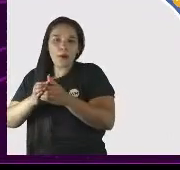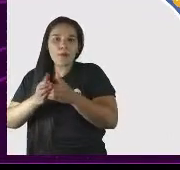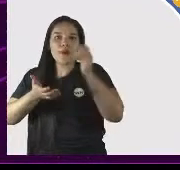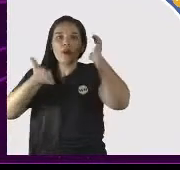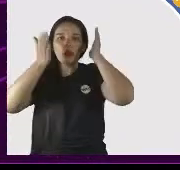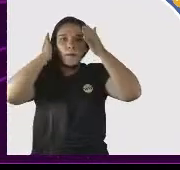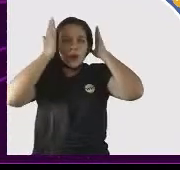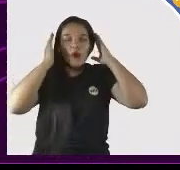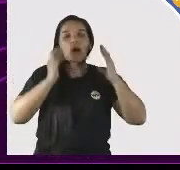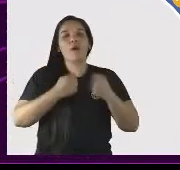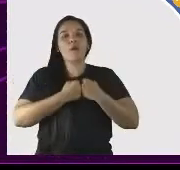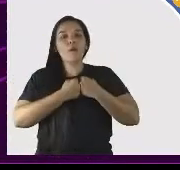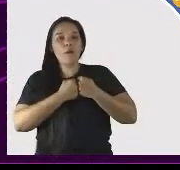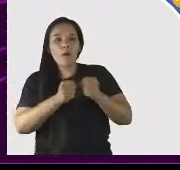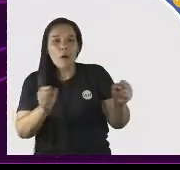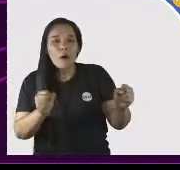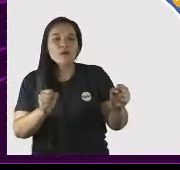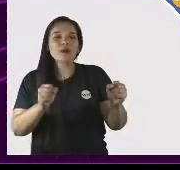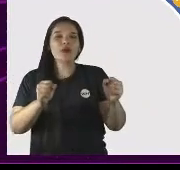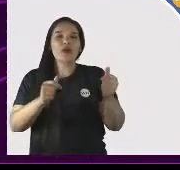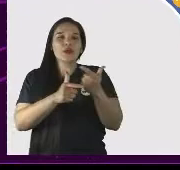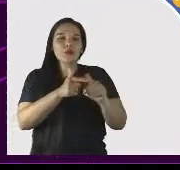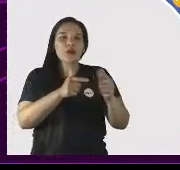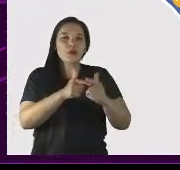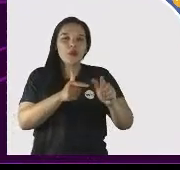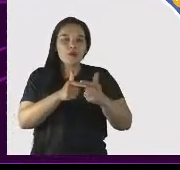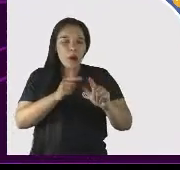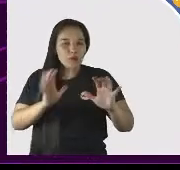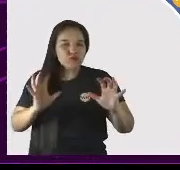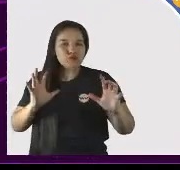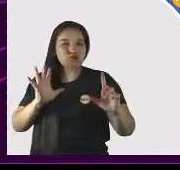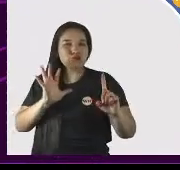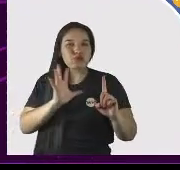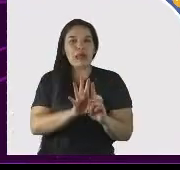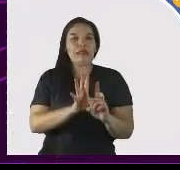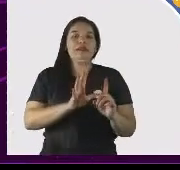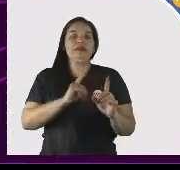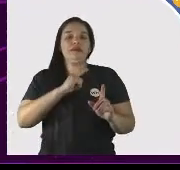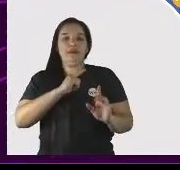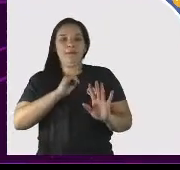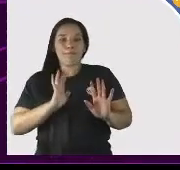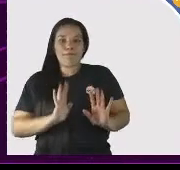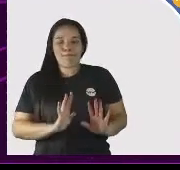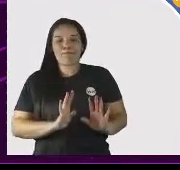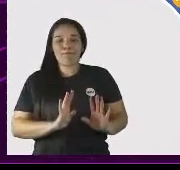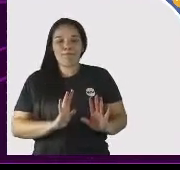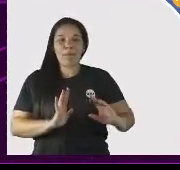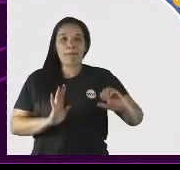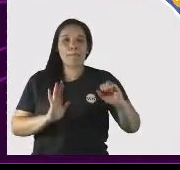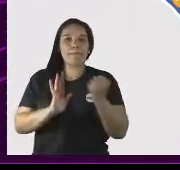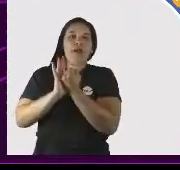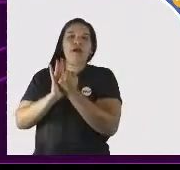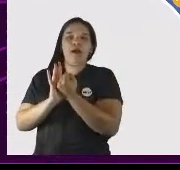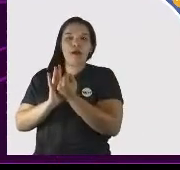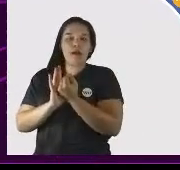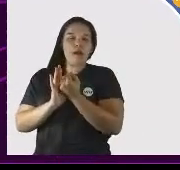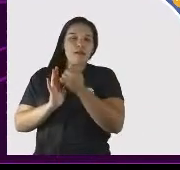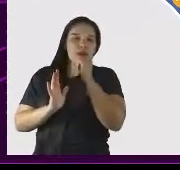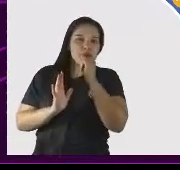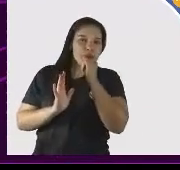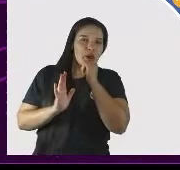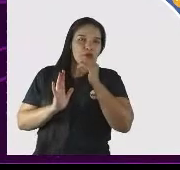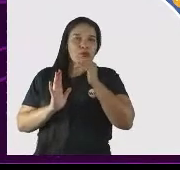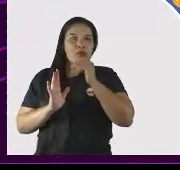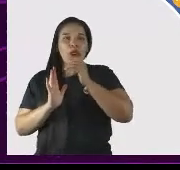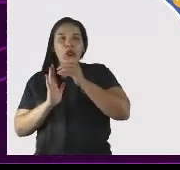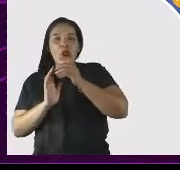aí pela pandemia enfim né E por outros fatores aí que que foram que marcaram digamos assim a a trajetória das companhias nos